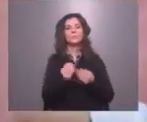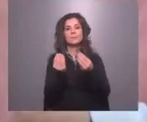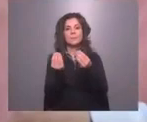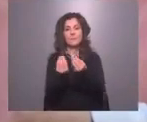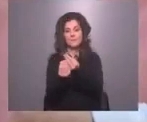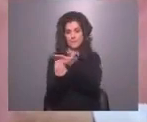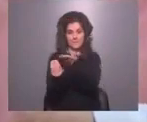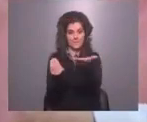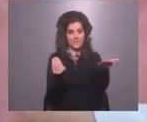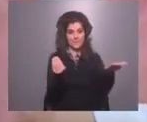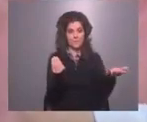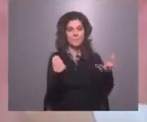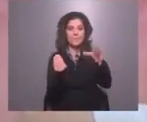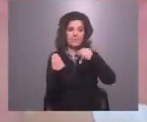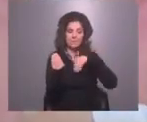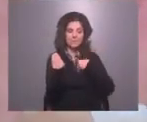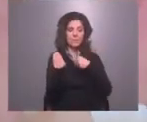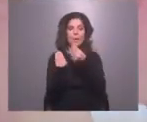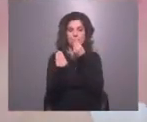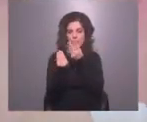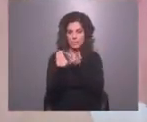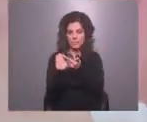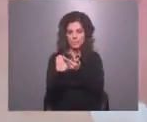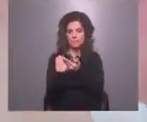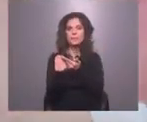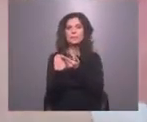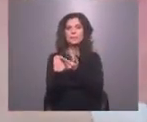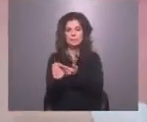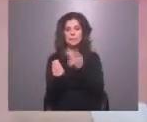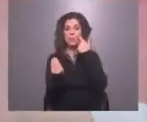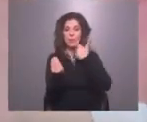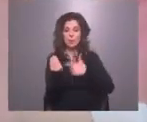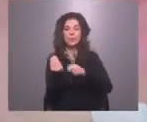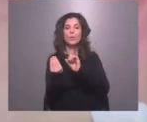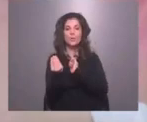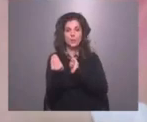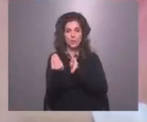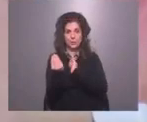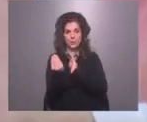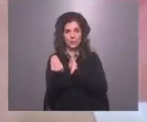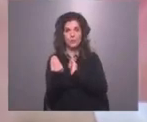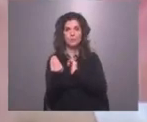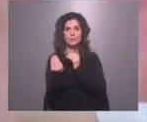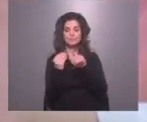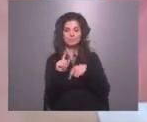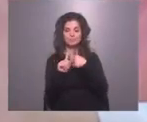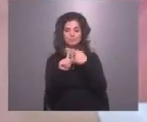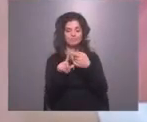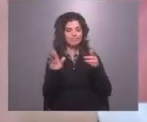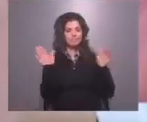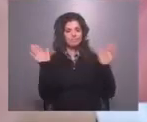tomai todos e comai, isto é o meu corpo, que